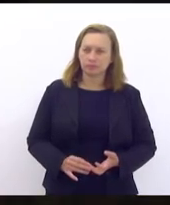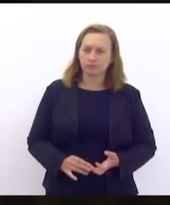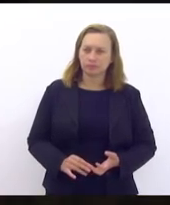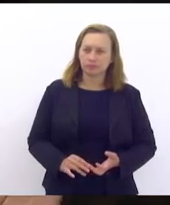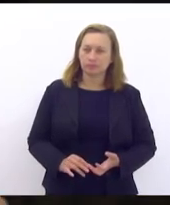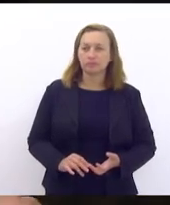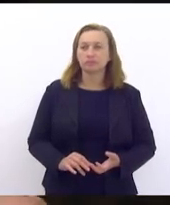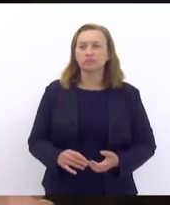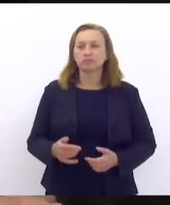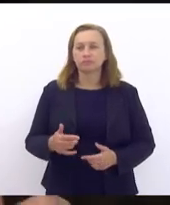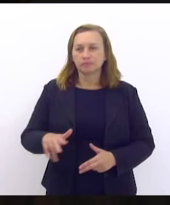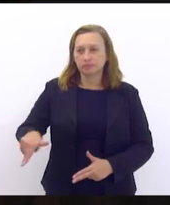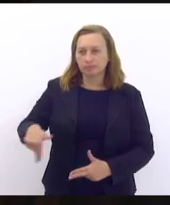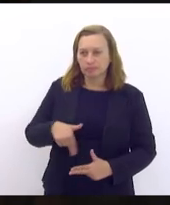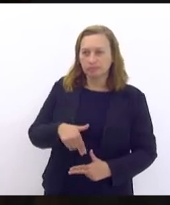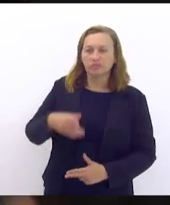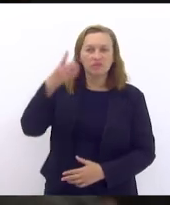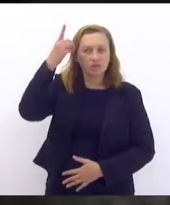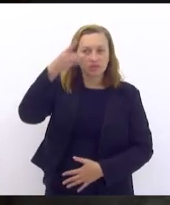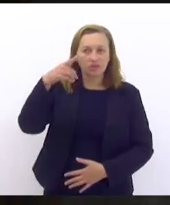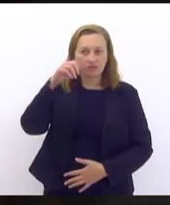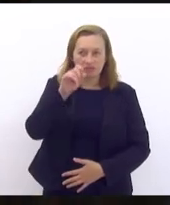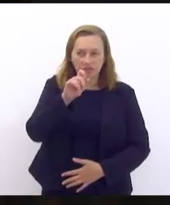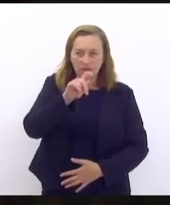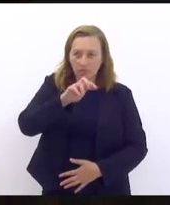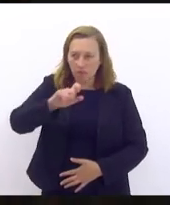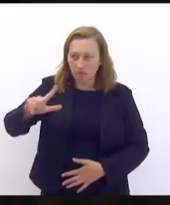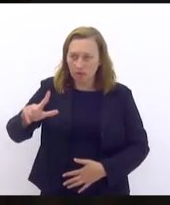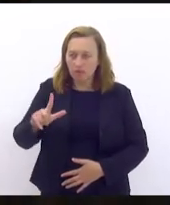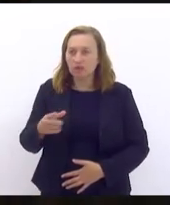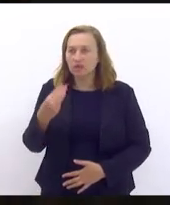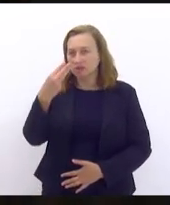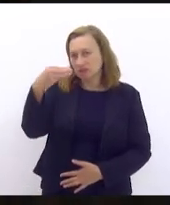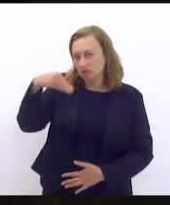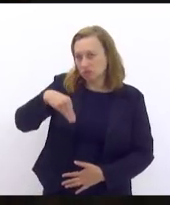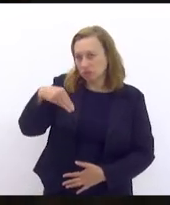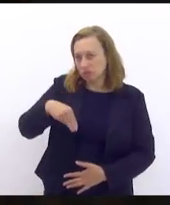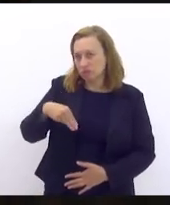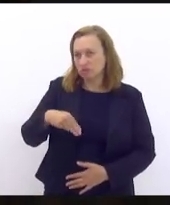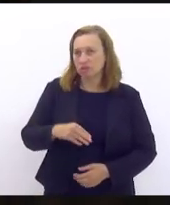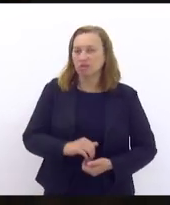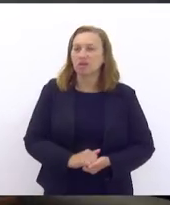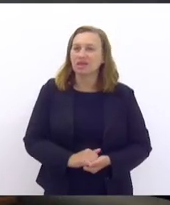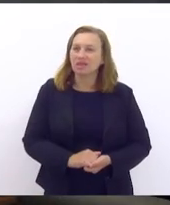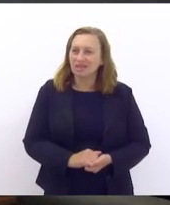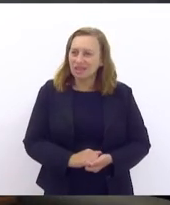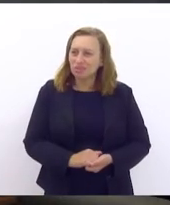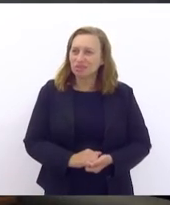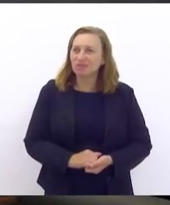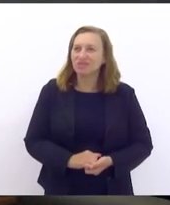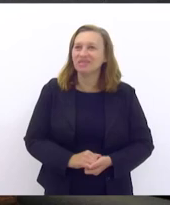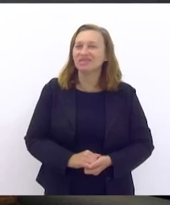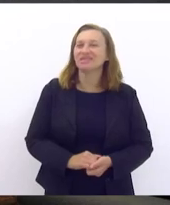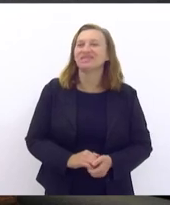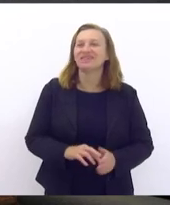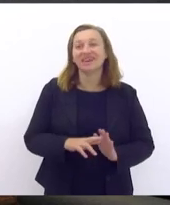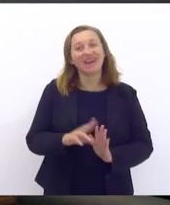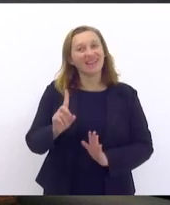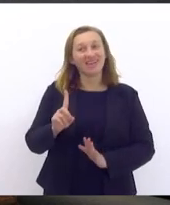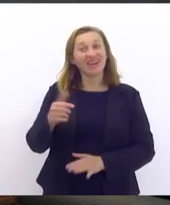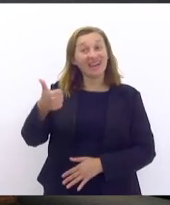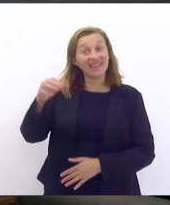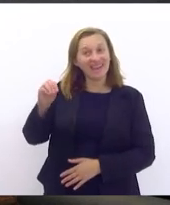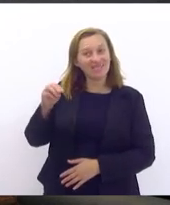Próximo orador escrito, deputado Felipe Poubel. O senhor dispõe de 3 minutos regimental. São 10.